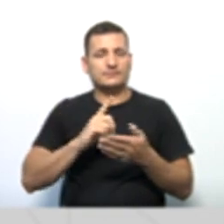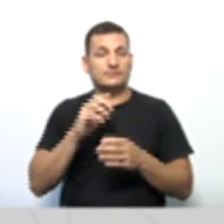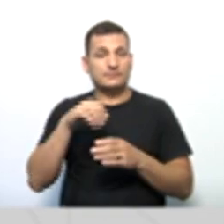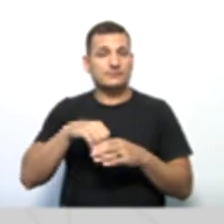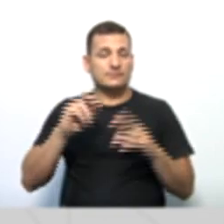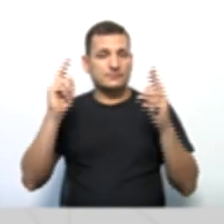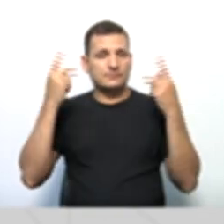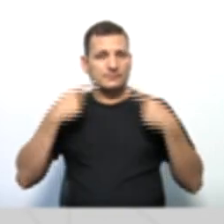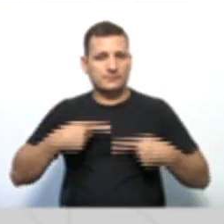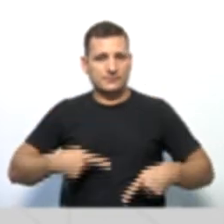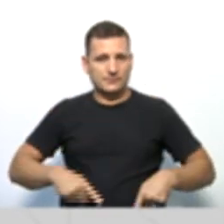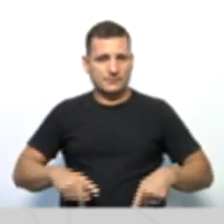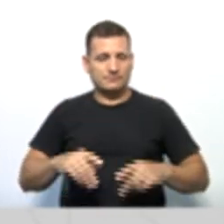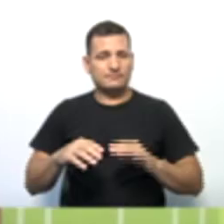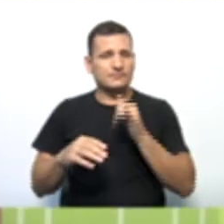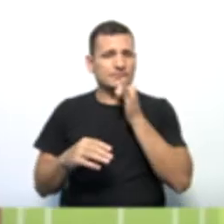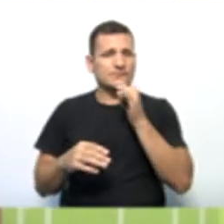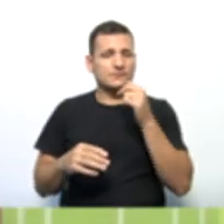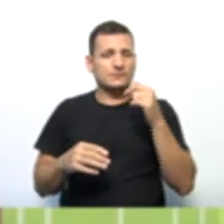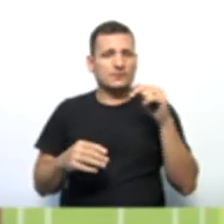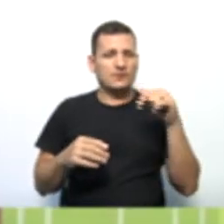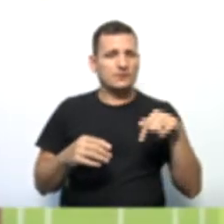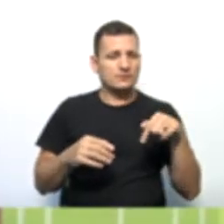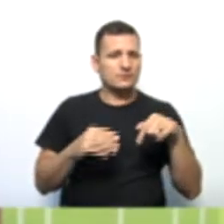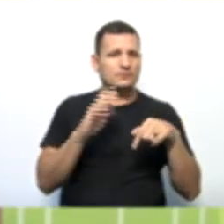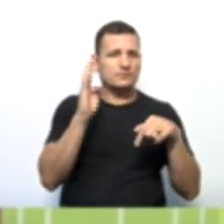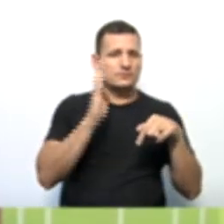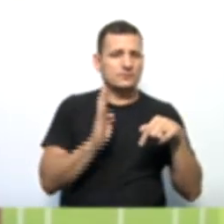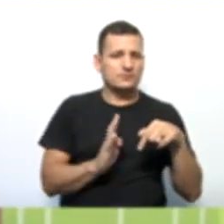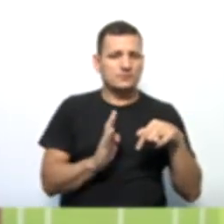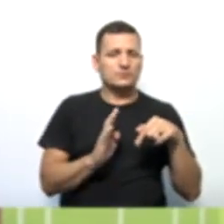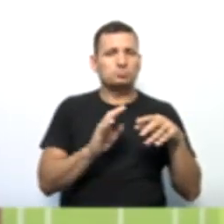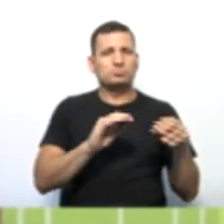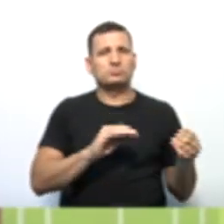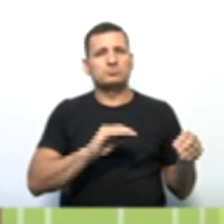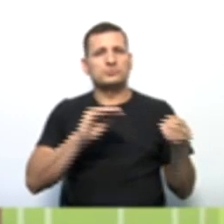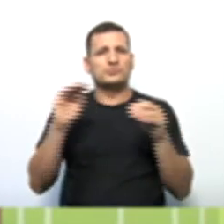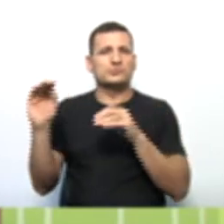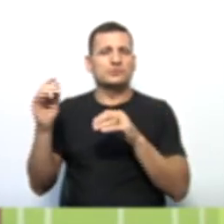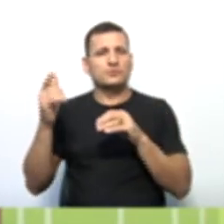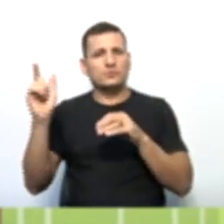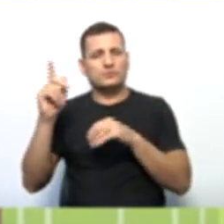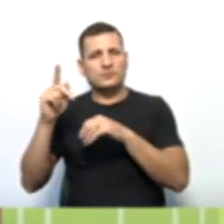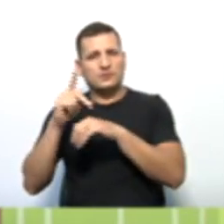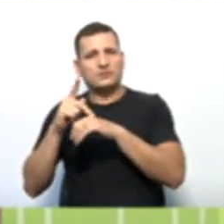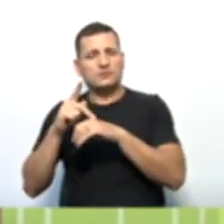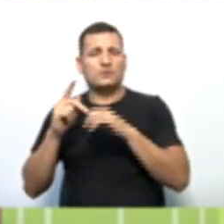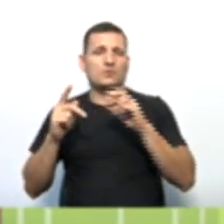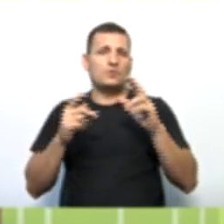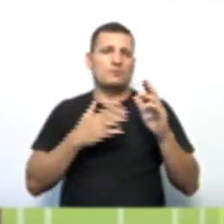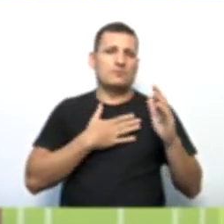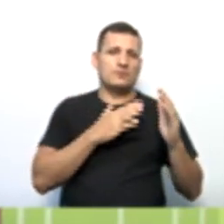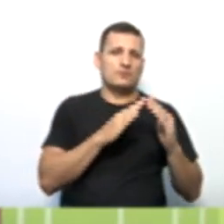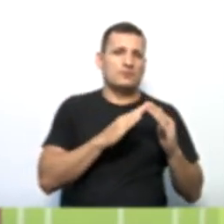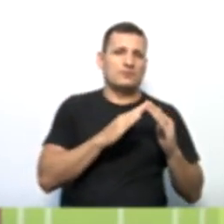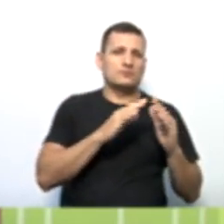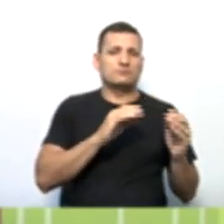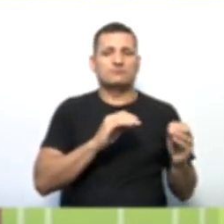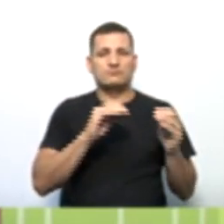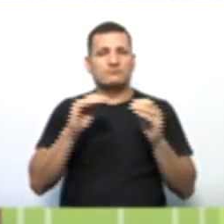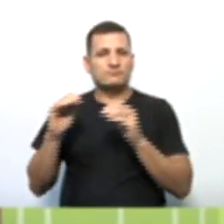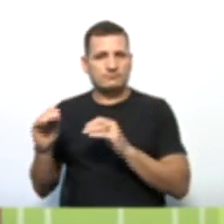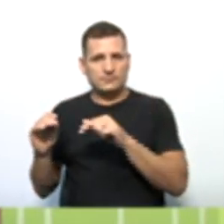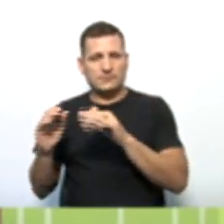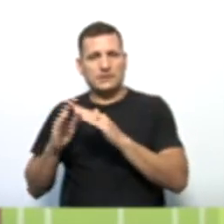humanidade. Se a gente sair daqui para outro país, ou até um tempo mais curto, da minha casa para a casa do professor Diego,